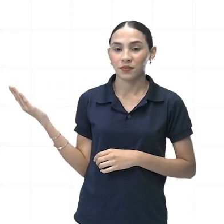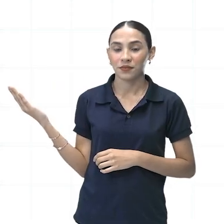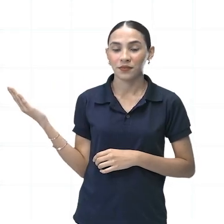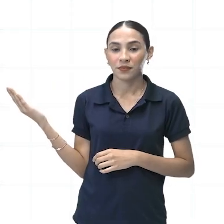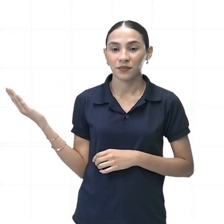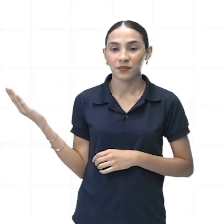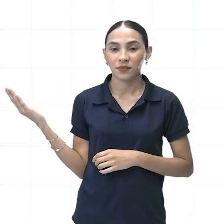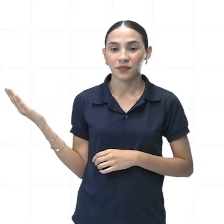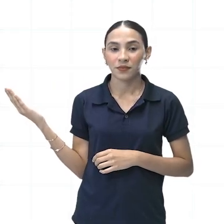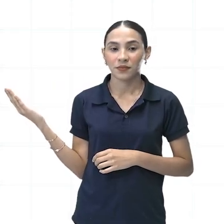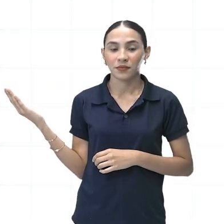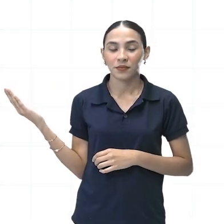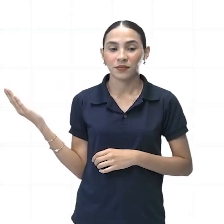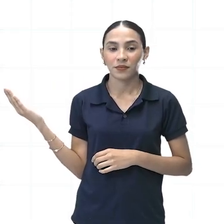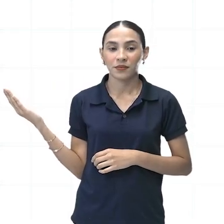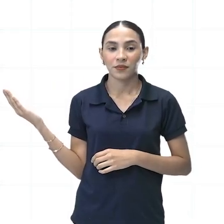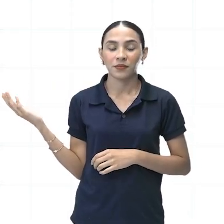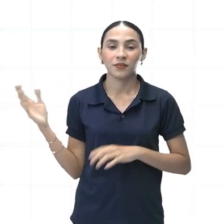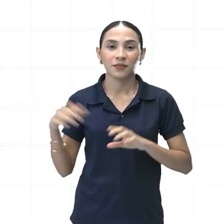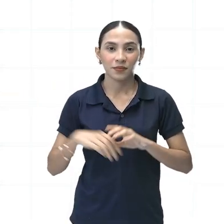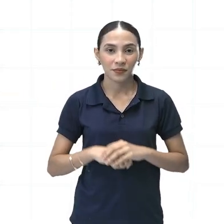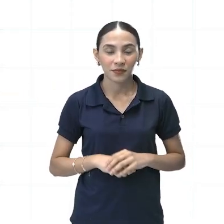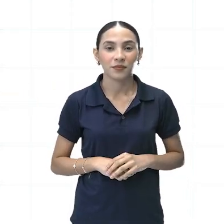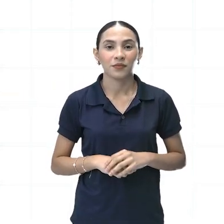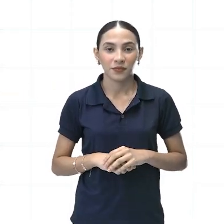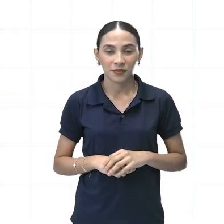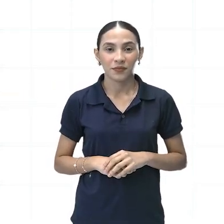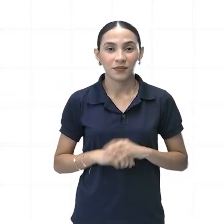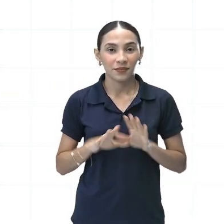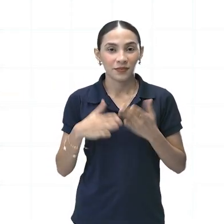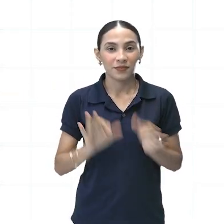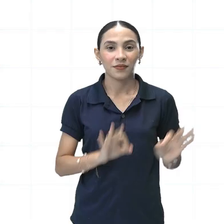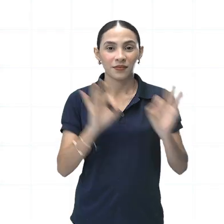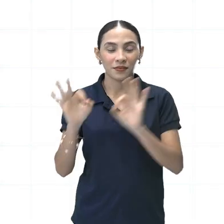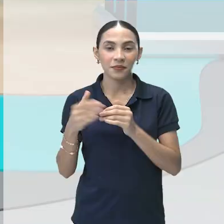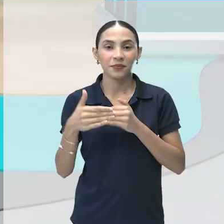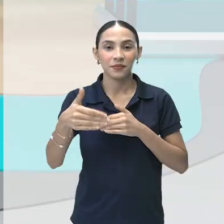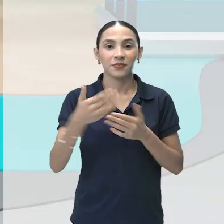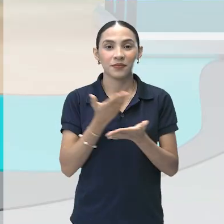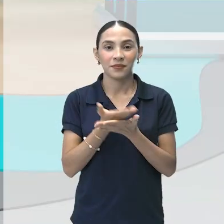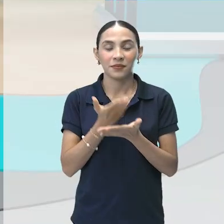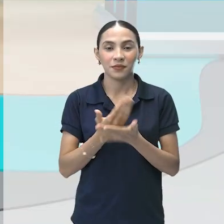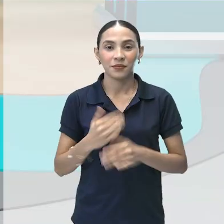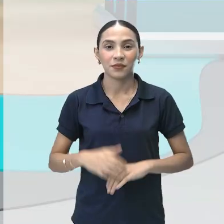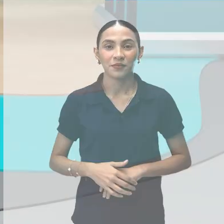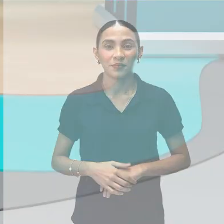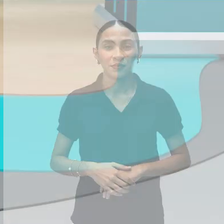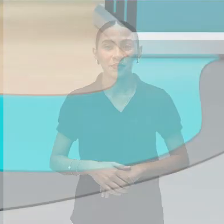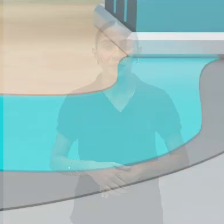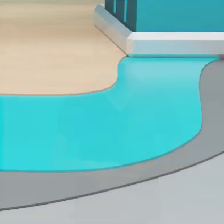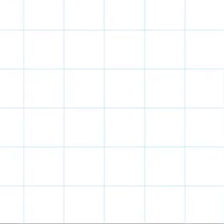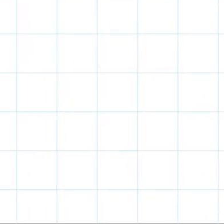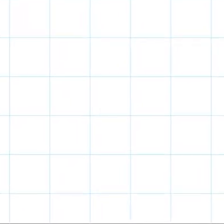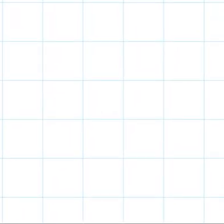Jovem Guarda, MPB e Hip Hop. E vamos dar início a esta aula.